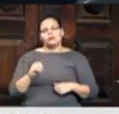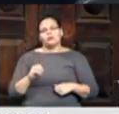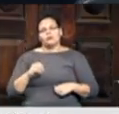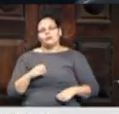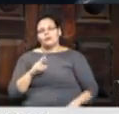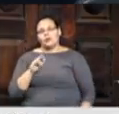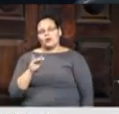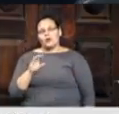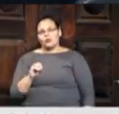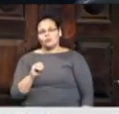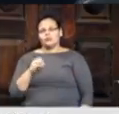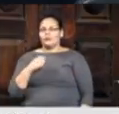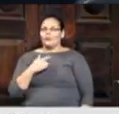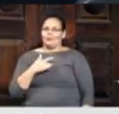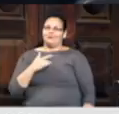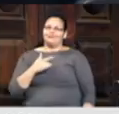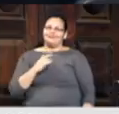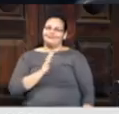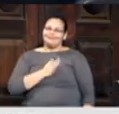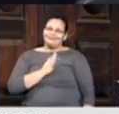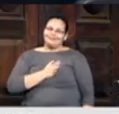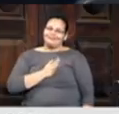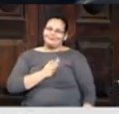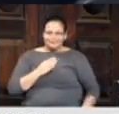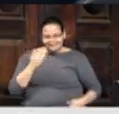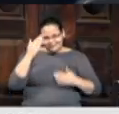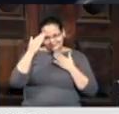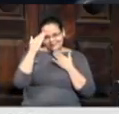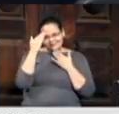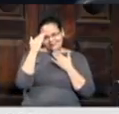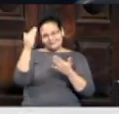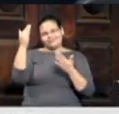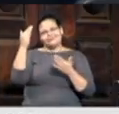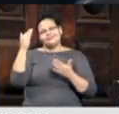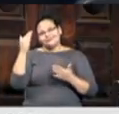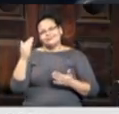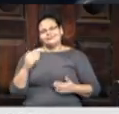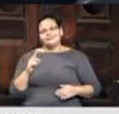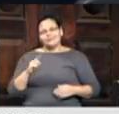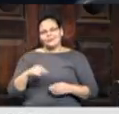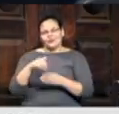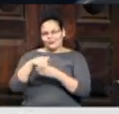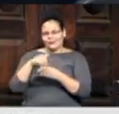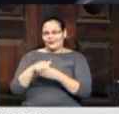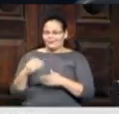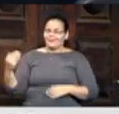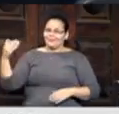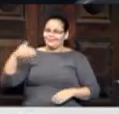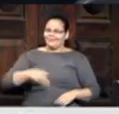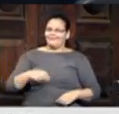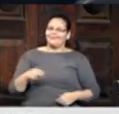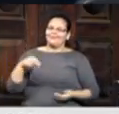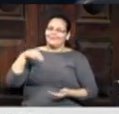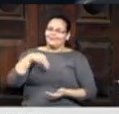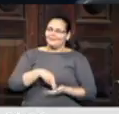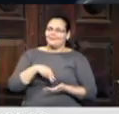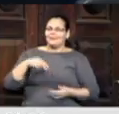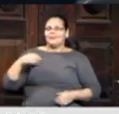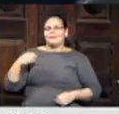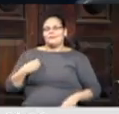Cravo Albim, de coração. Agradeço o voto e agradeço a sua presença, que de